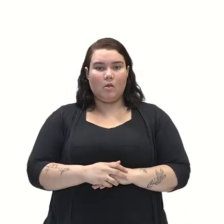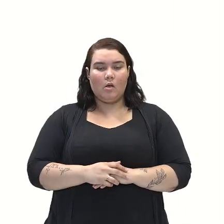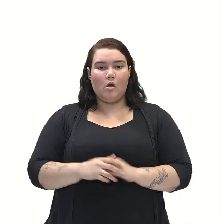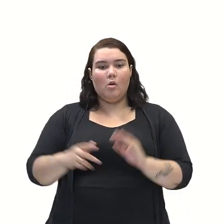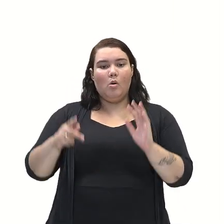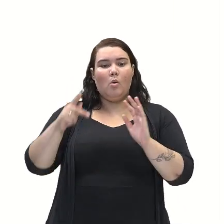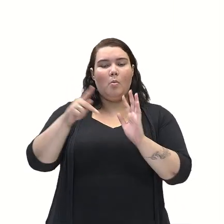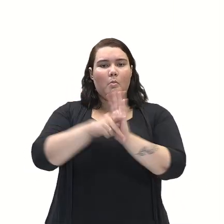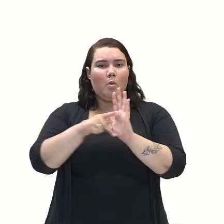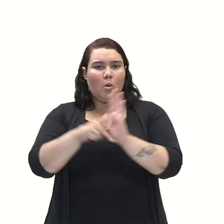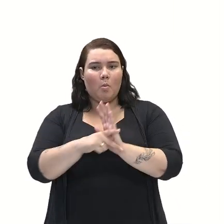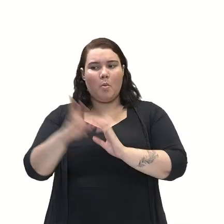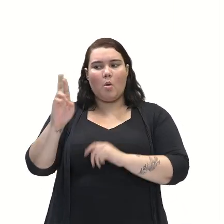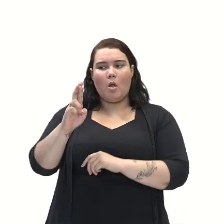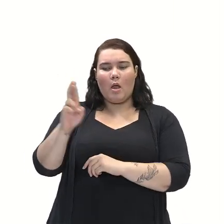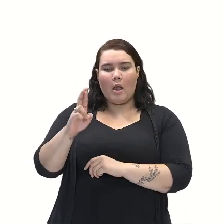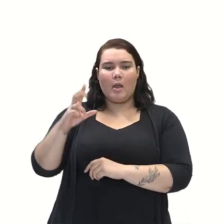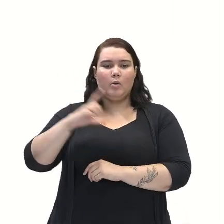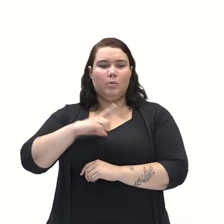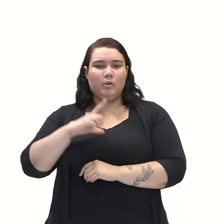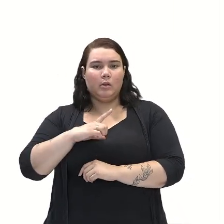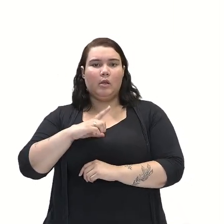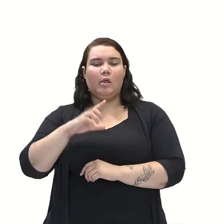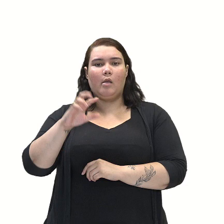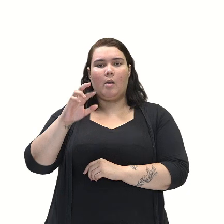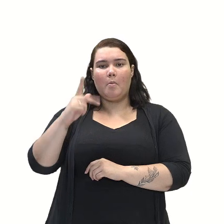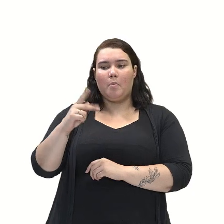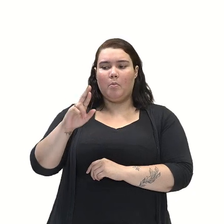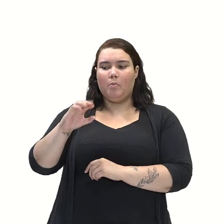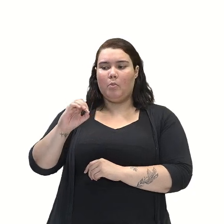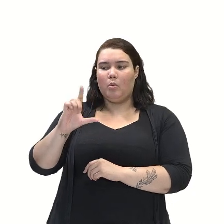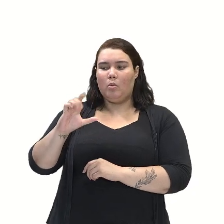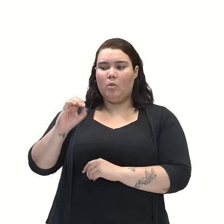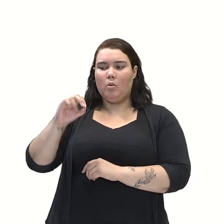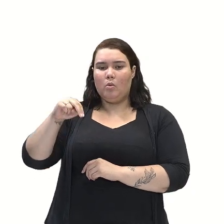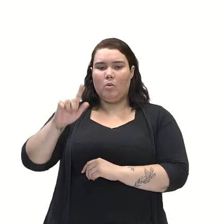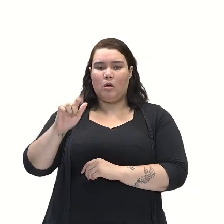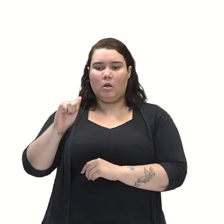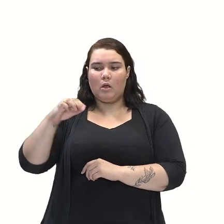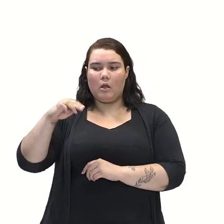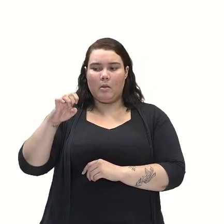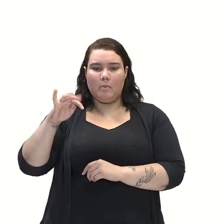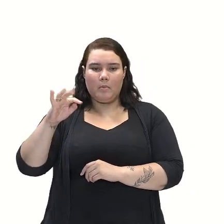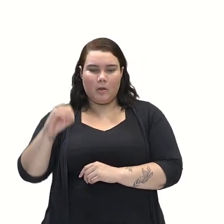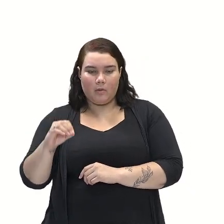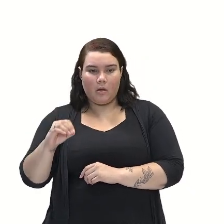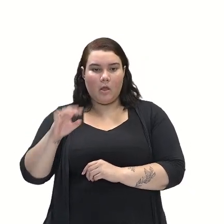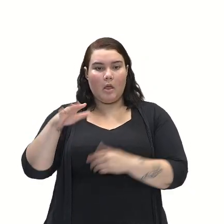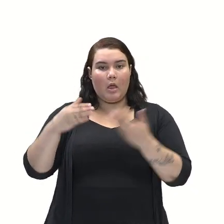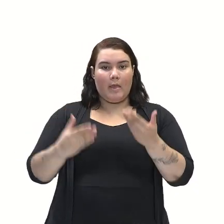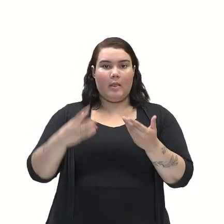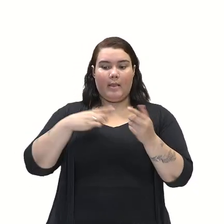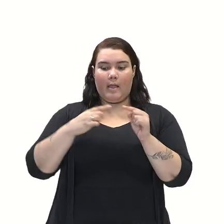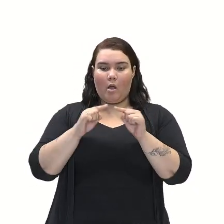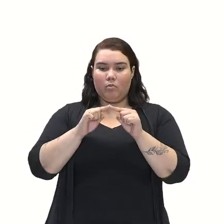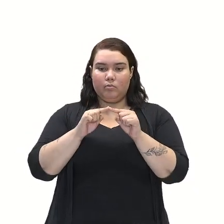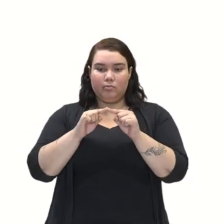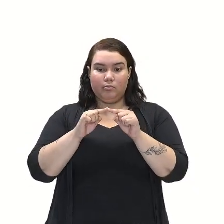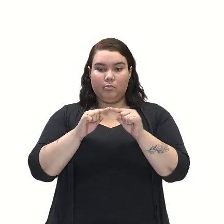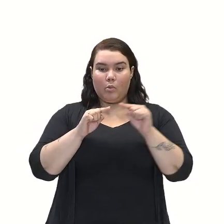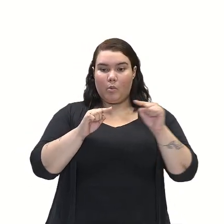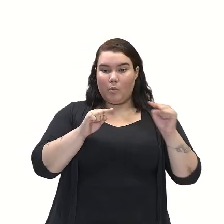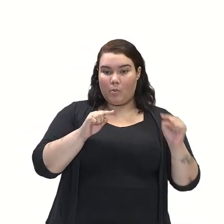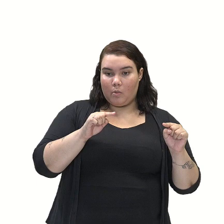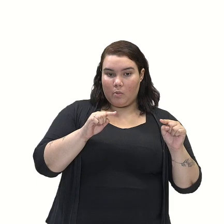um raio, né? Olha só, o prolongamento. O que seria? Eu traço 1, depois eu traço a continuidade, olha.